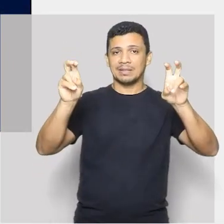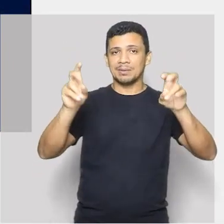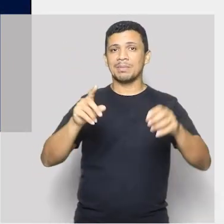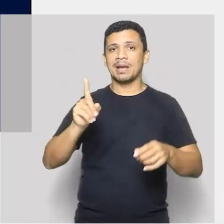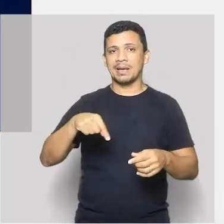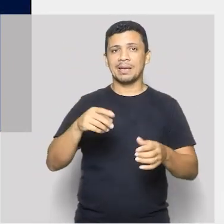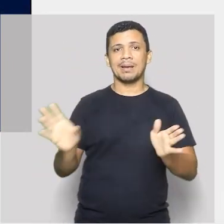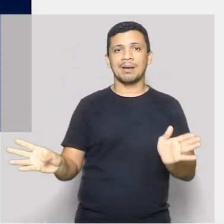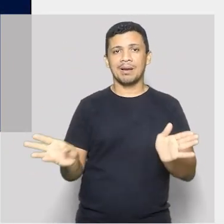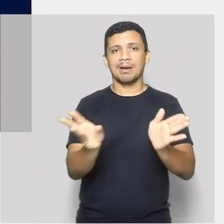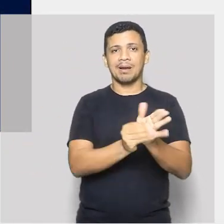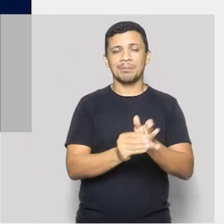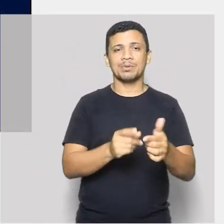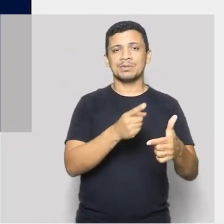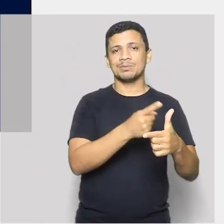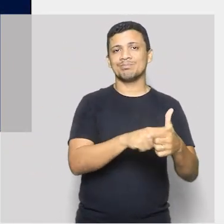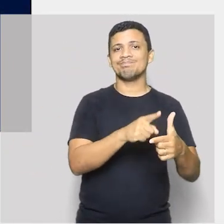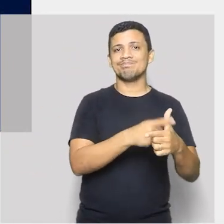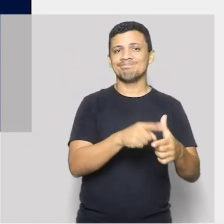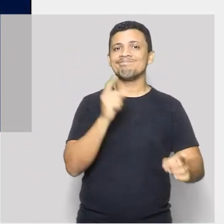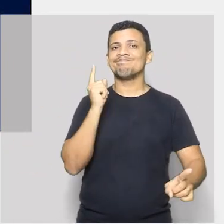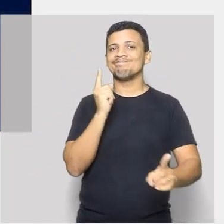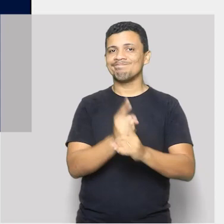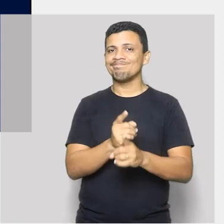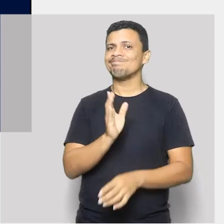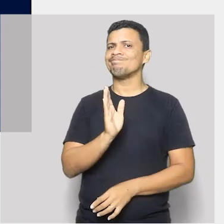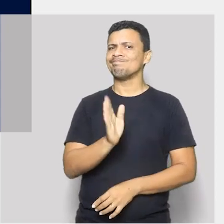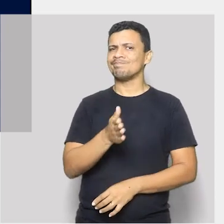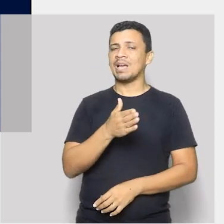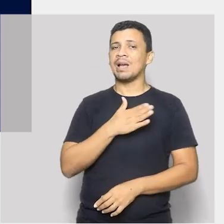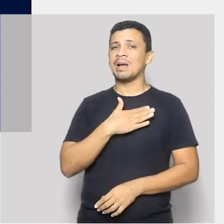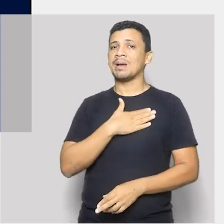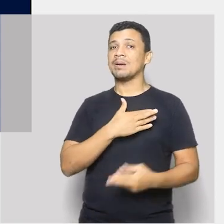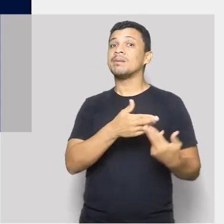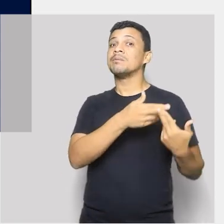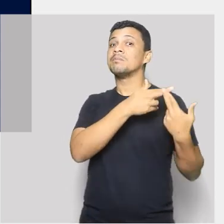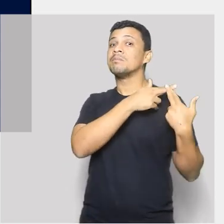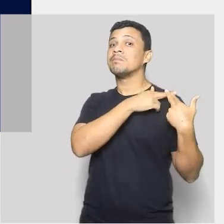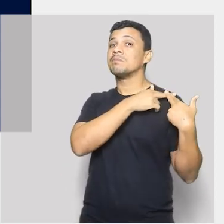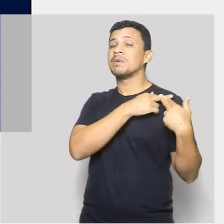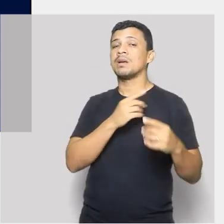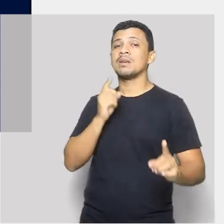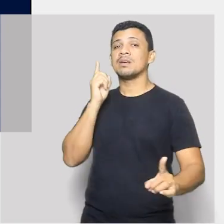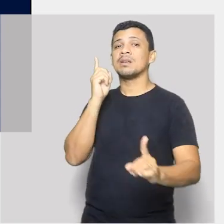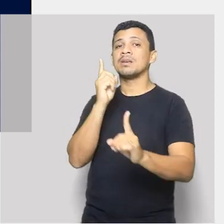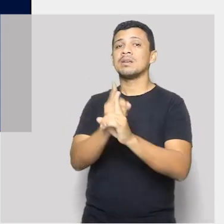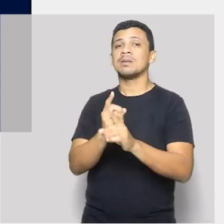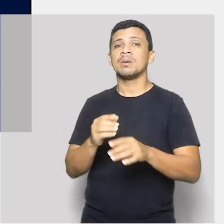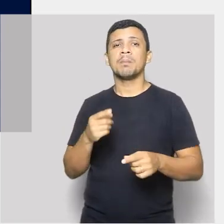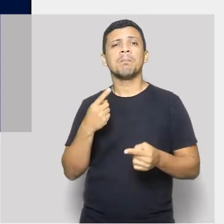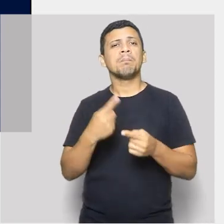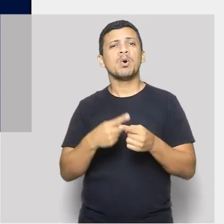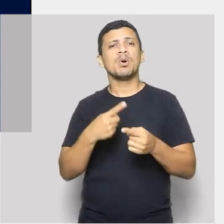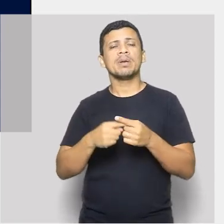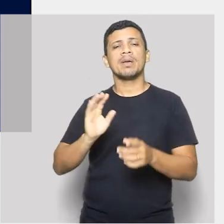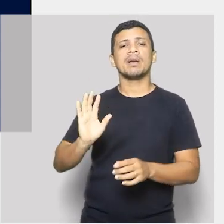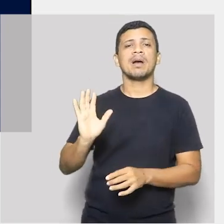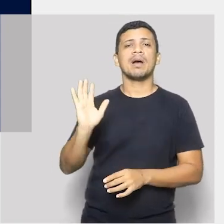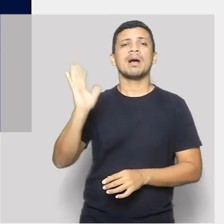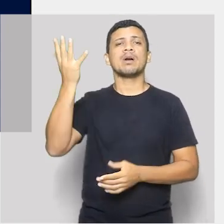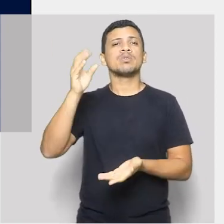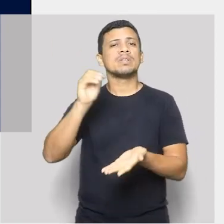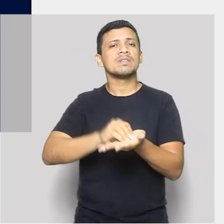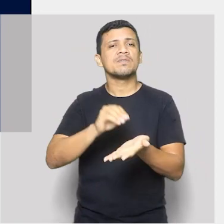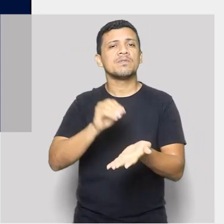problemática. A minha responsabilidade é identificar quais são as causas da falta